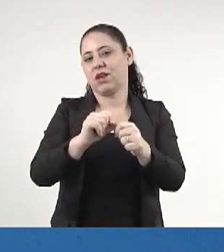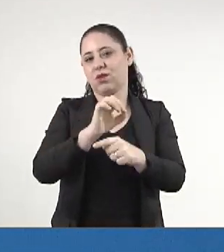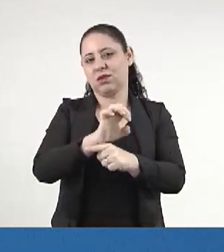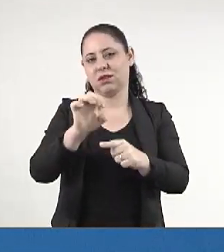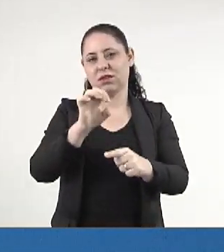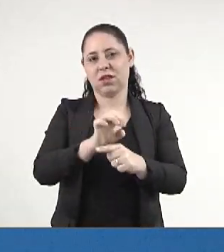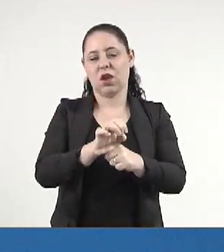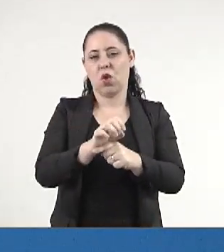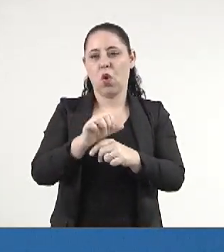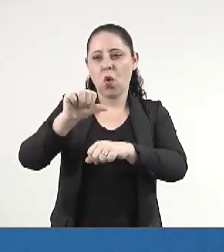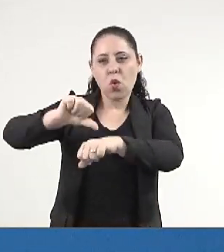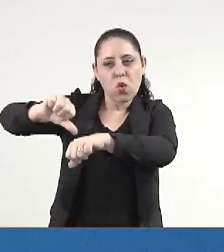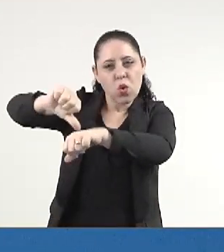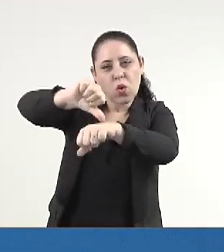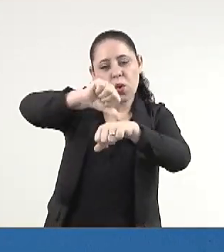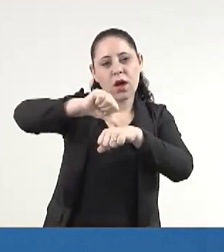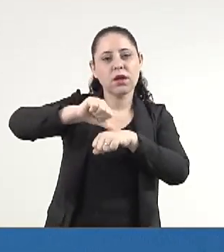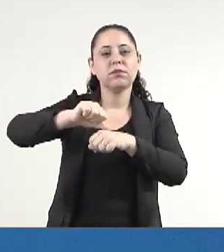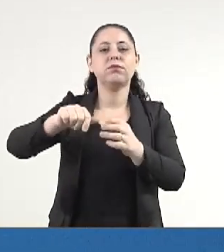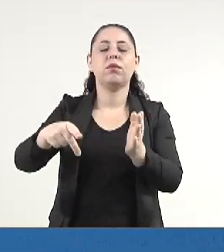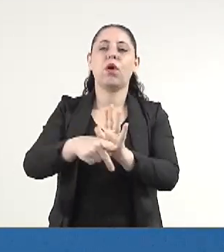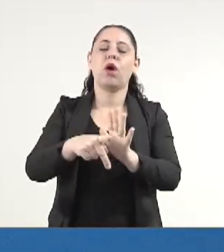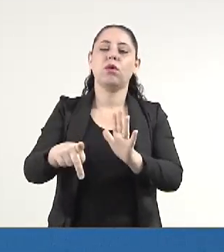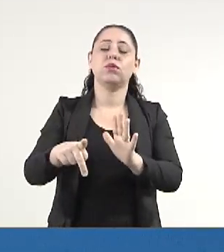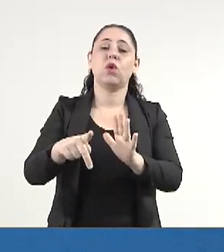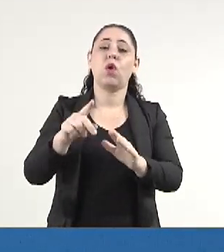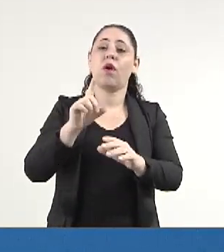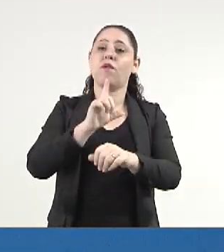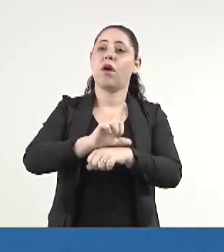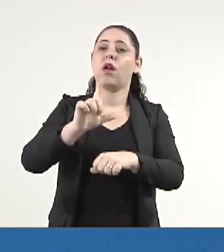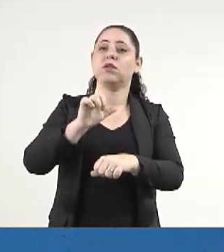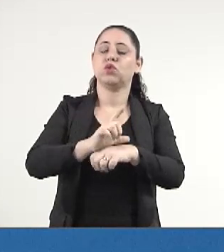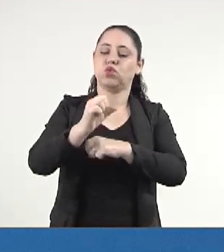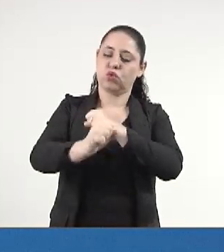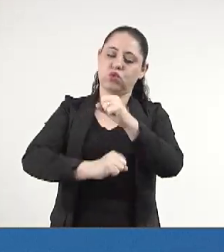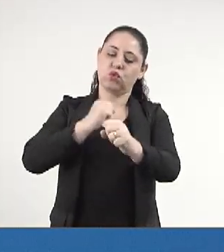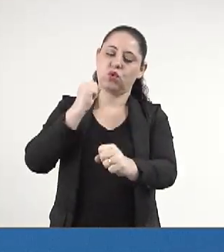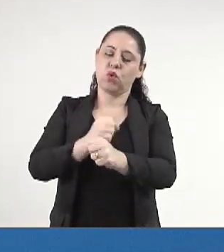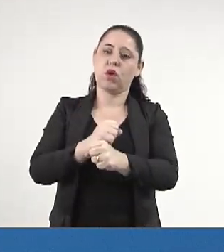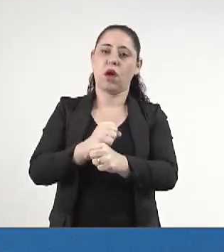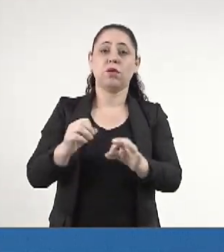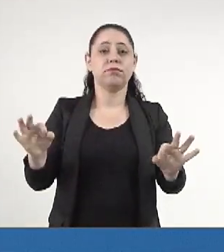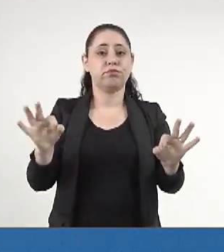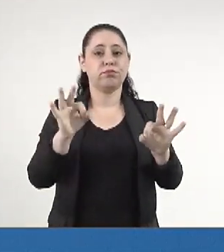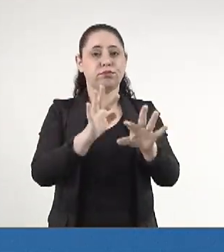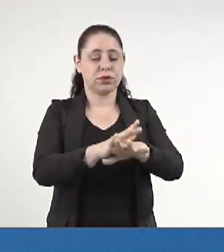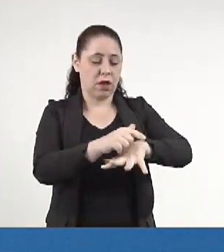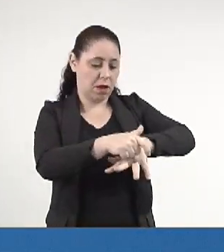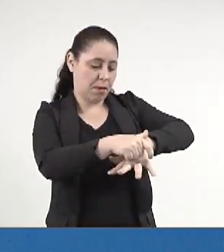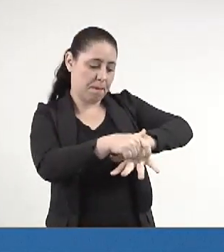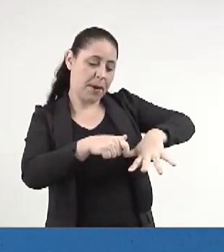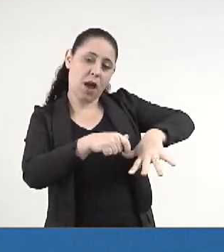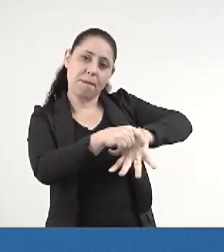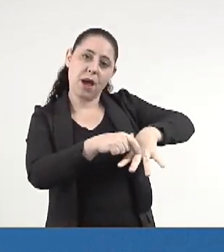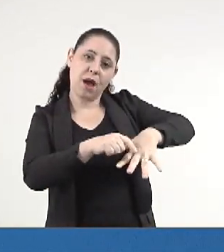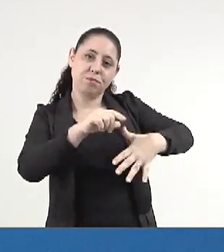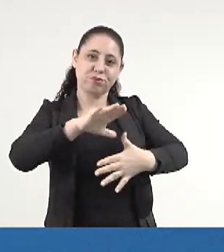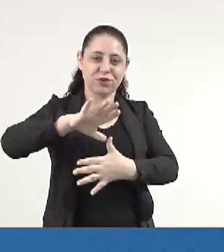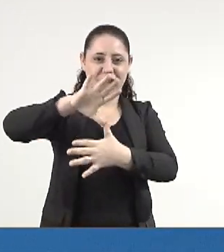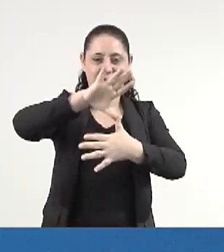do Sul um grande centro logístico do continente nos próximos anos com a concretização da rota